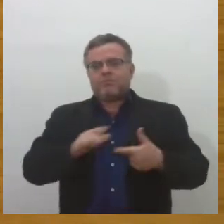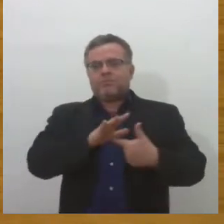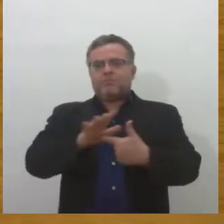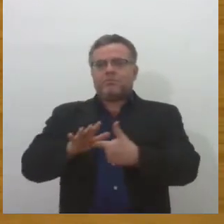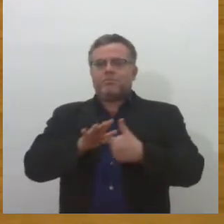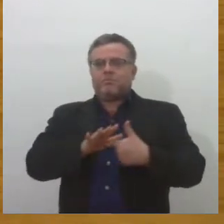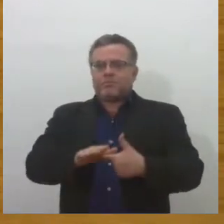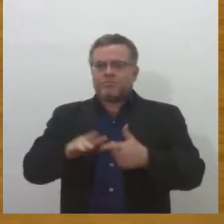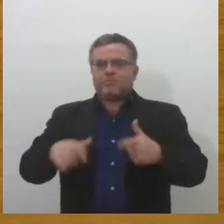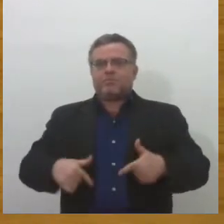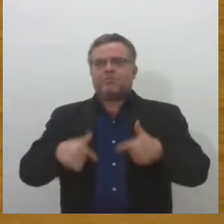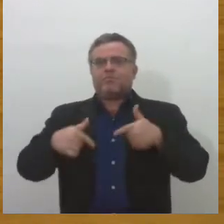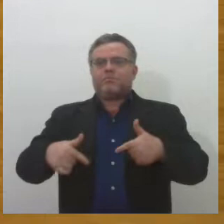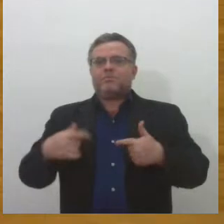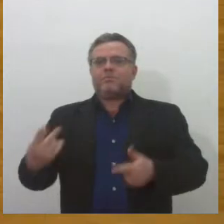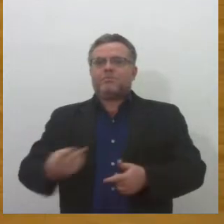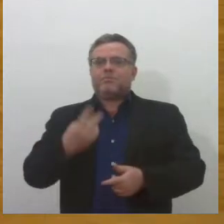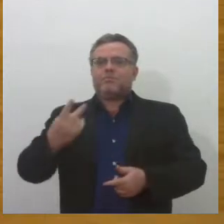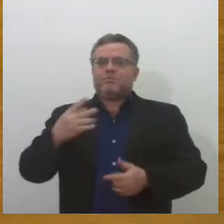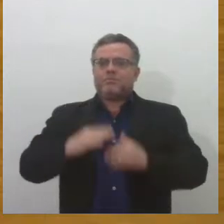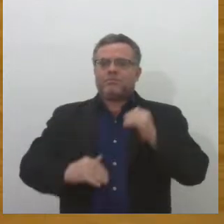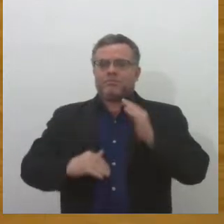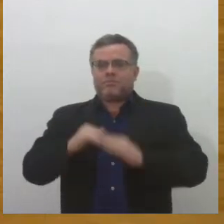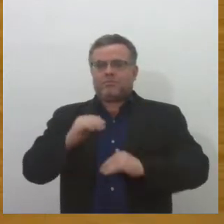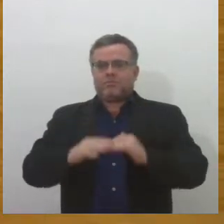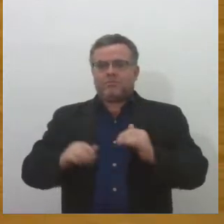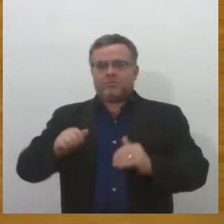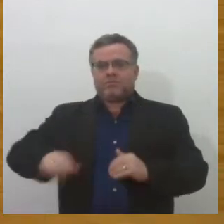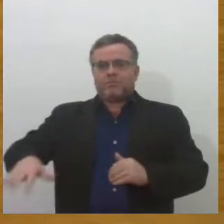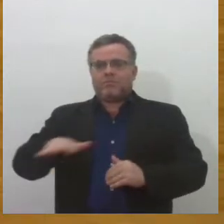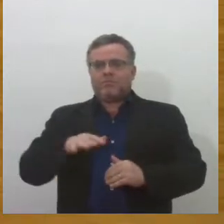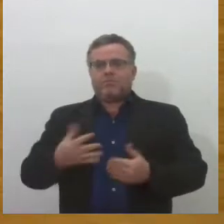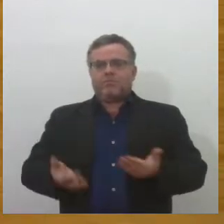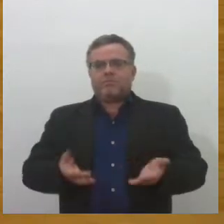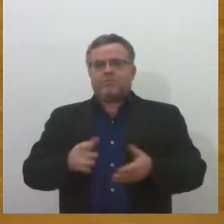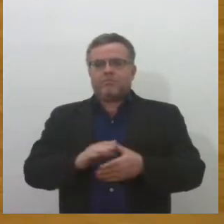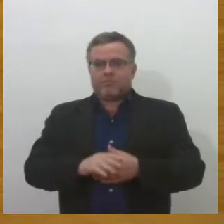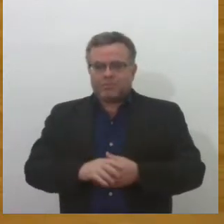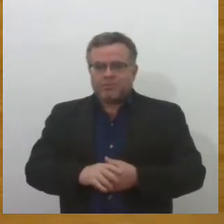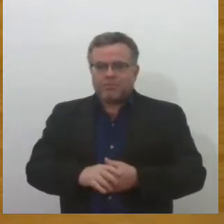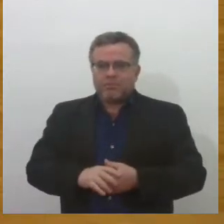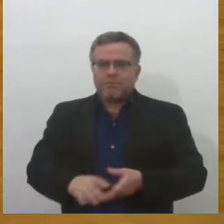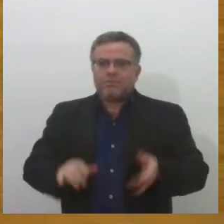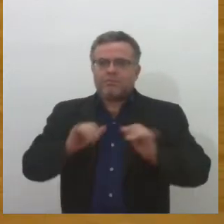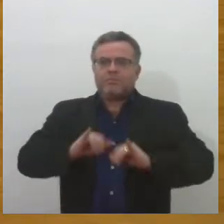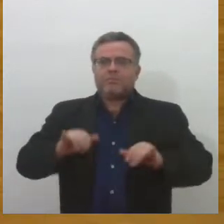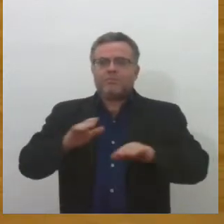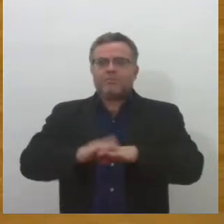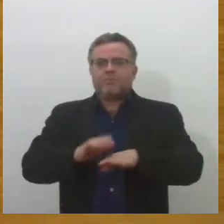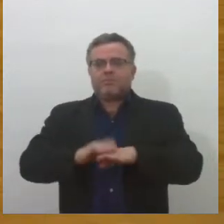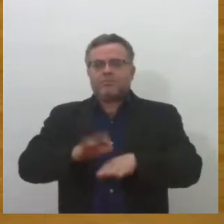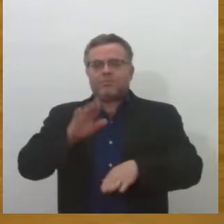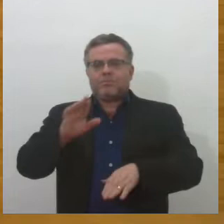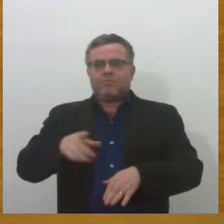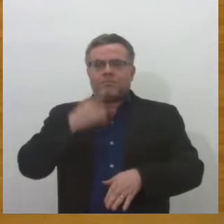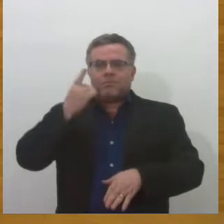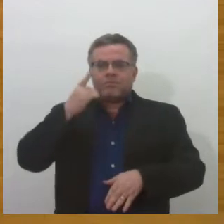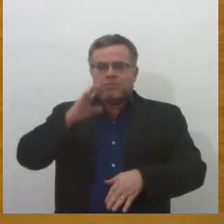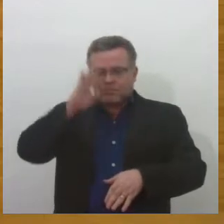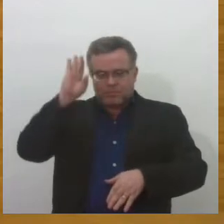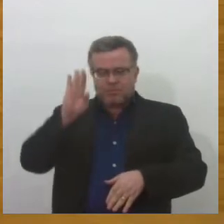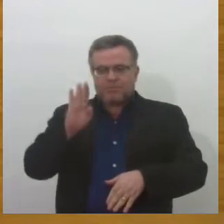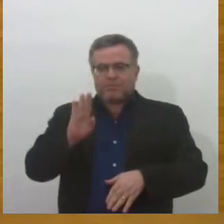a luta por valorização profissional dos assistentes sociais essa é uma iniciativa do deputado estadual